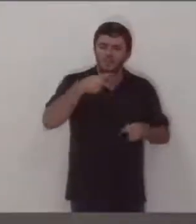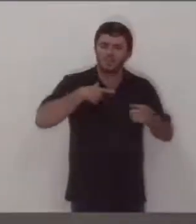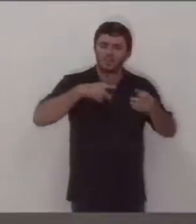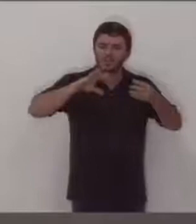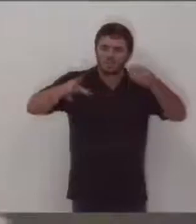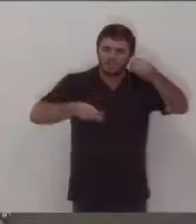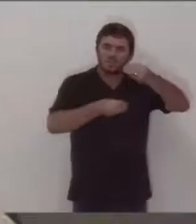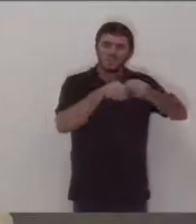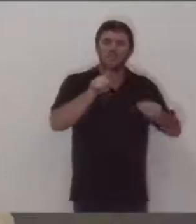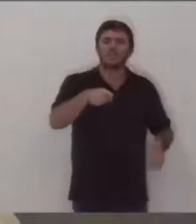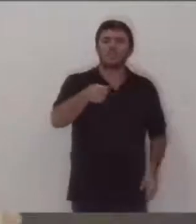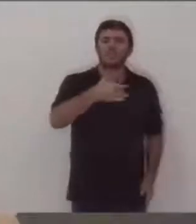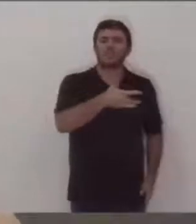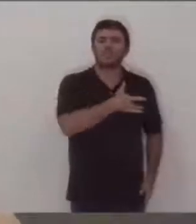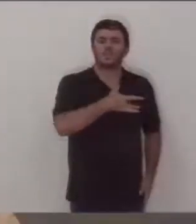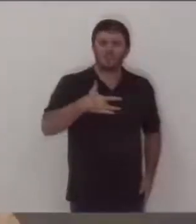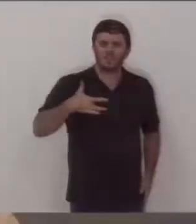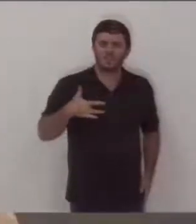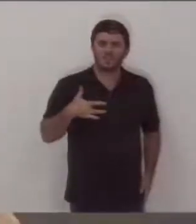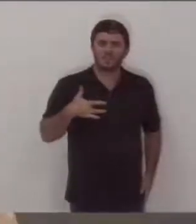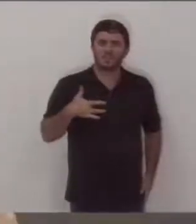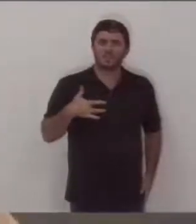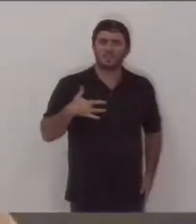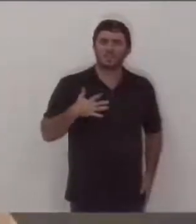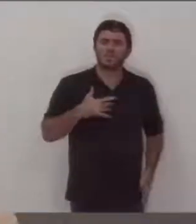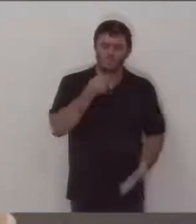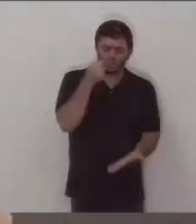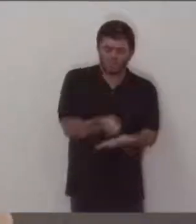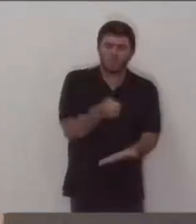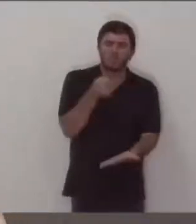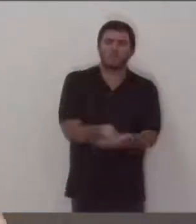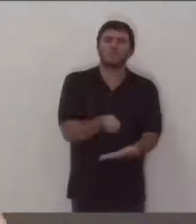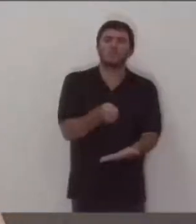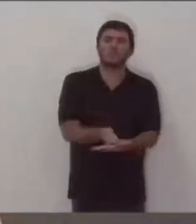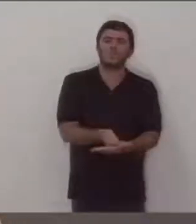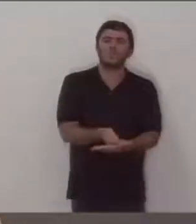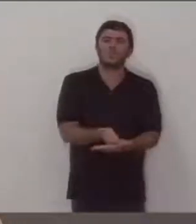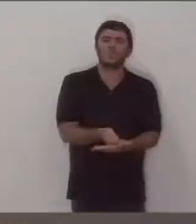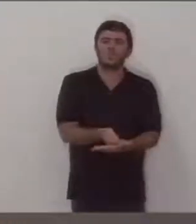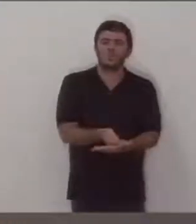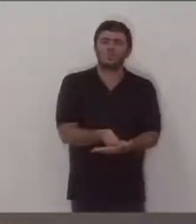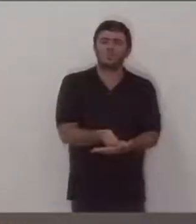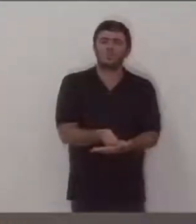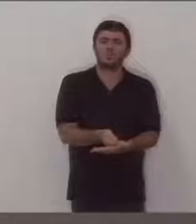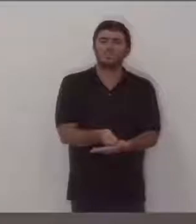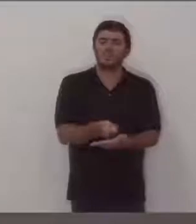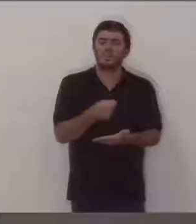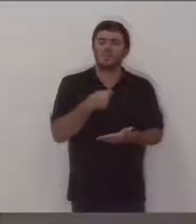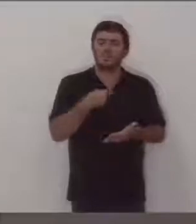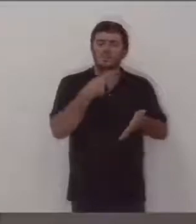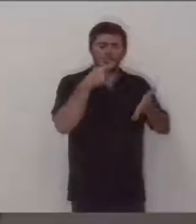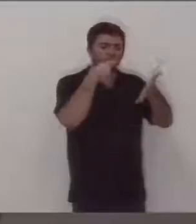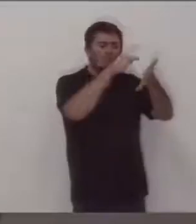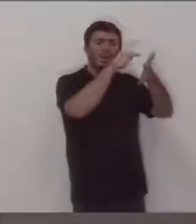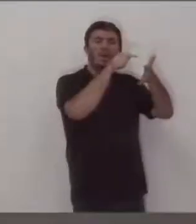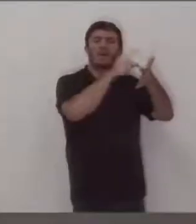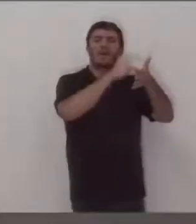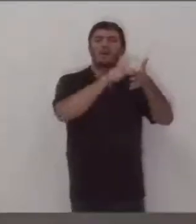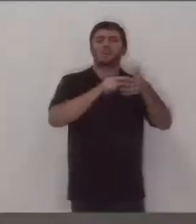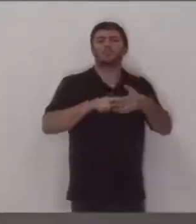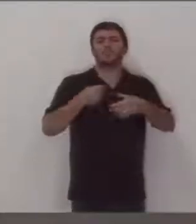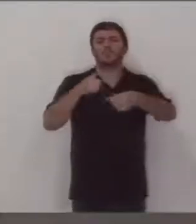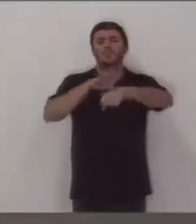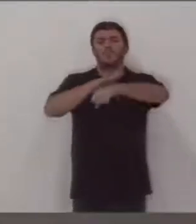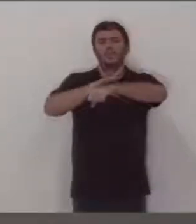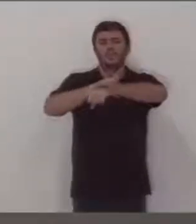que é até uma obrigação a gente citar na questão do coronavírus, né? Não